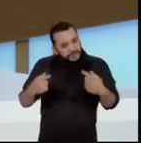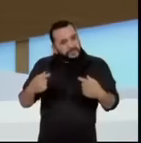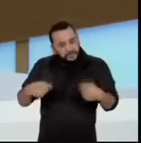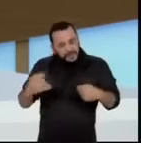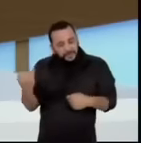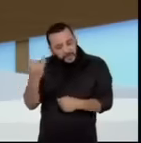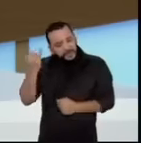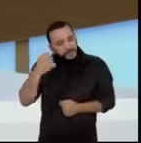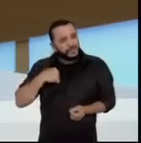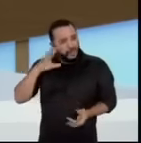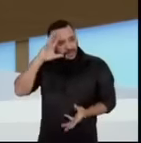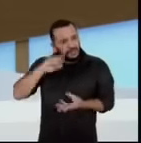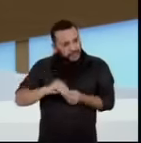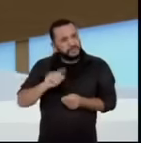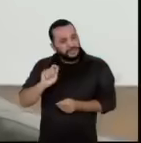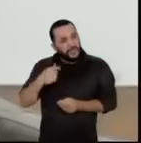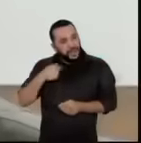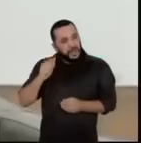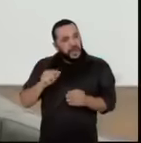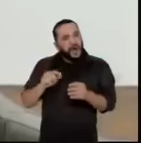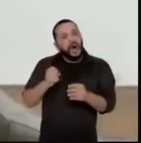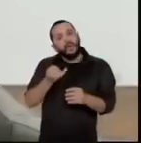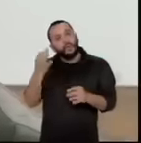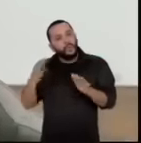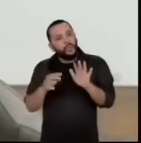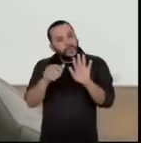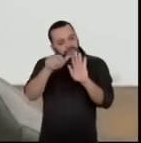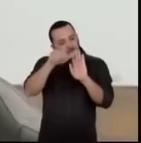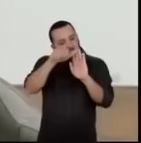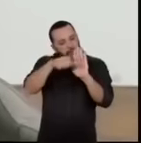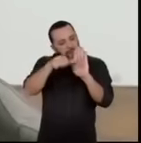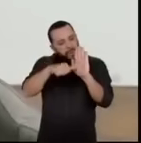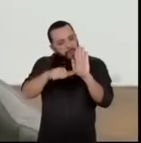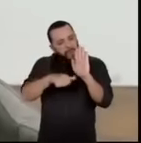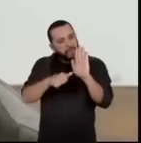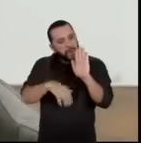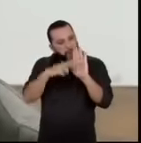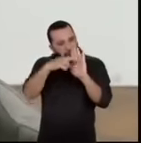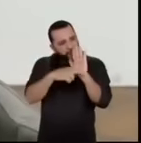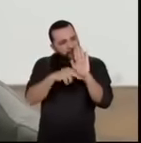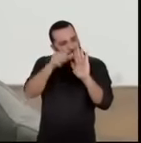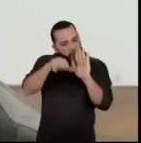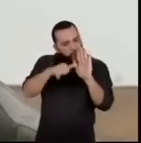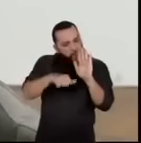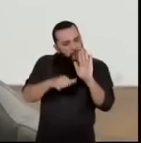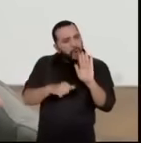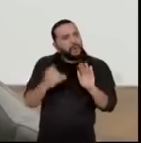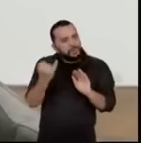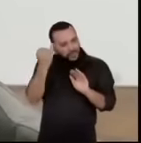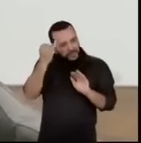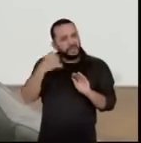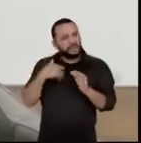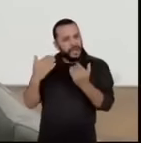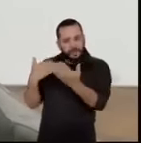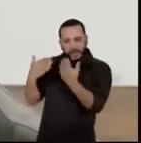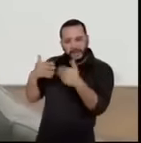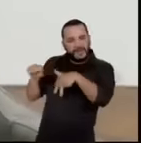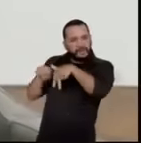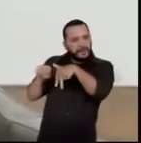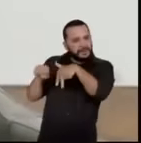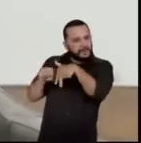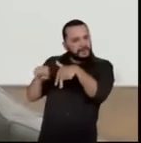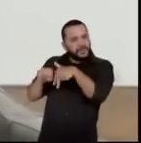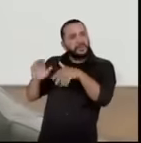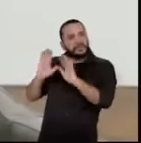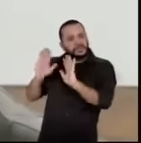sendo medidas entendidas como importantes. E nesse sentido, conversei com os embaixadores, nós fizemos várias reuniões nesse